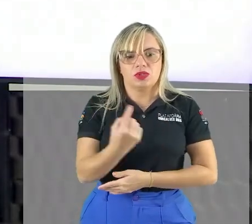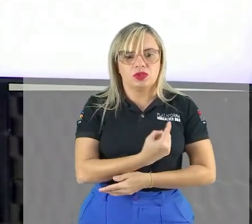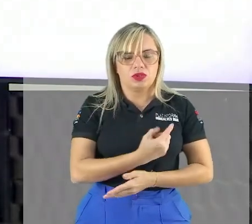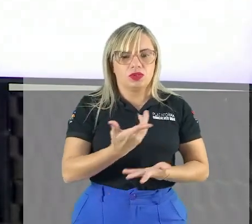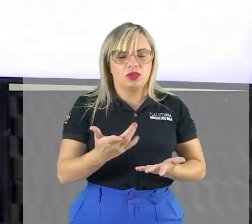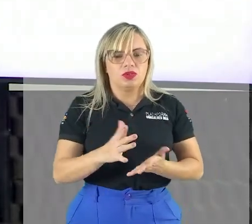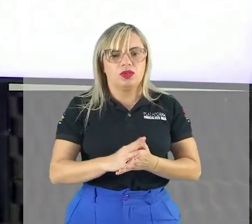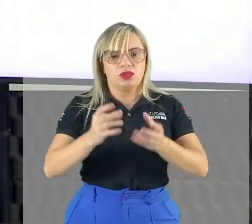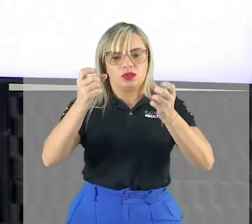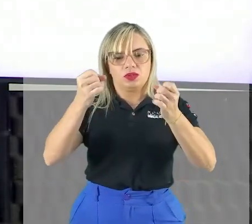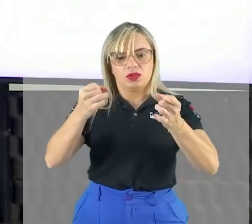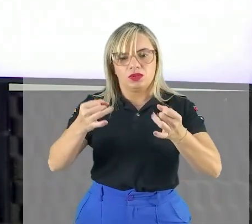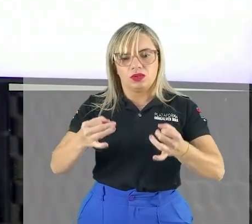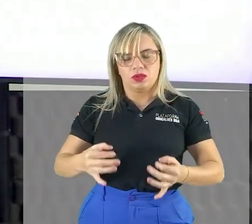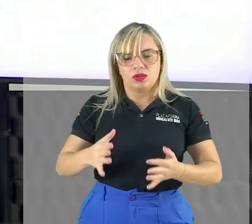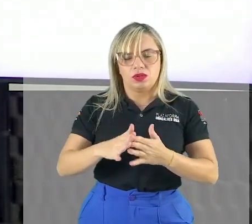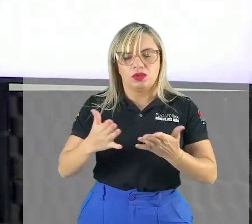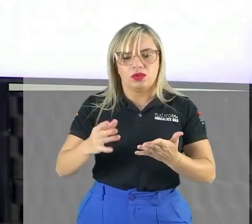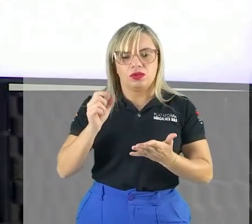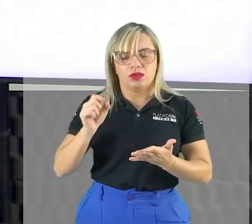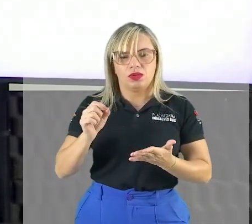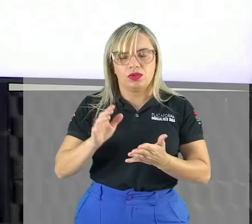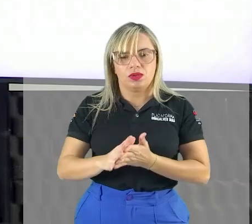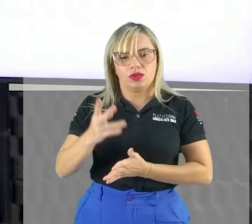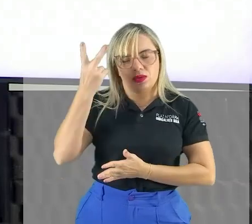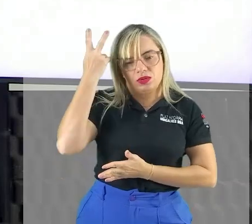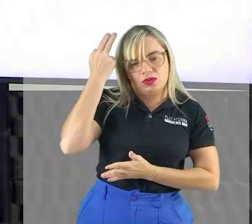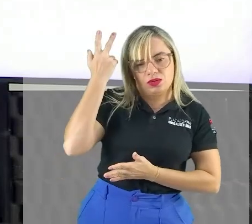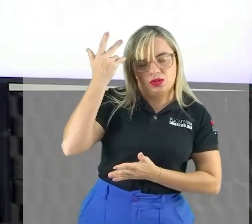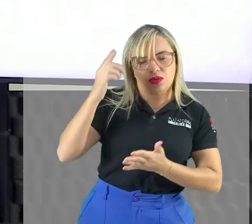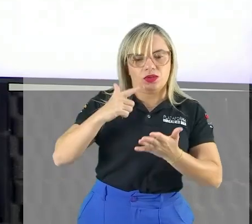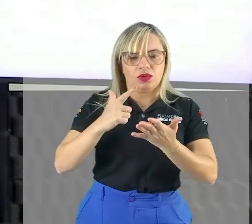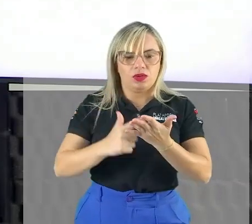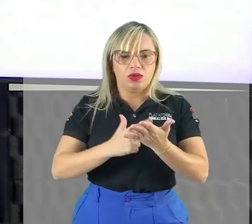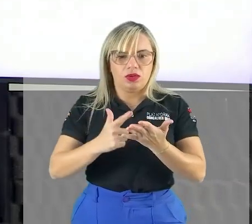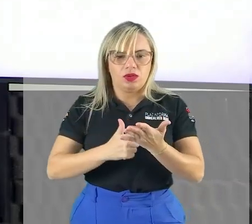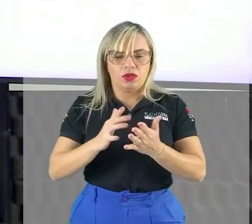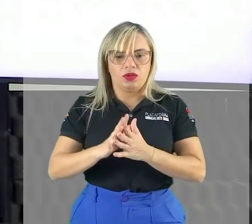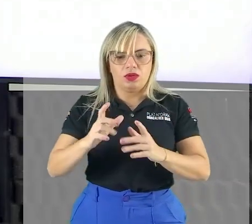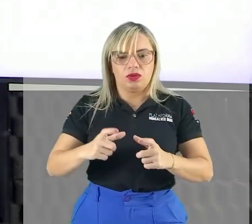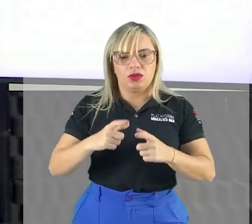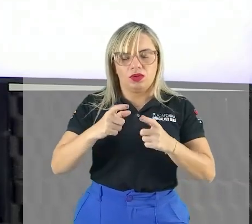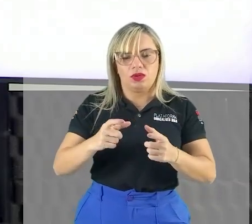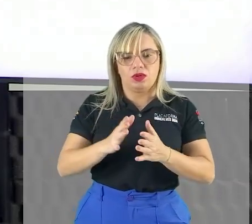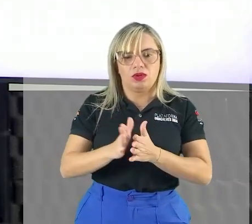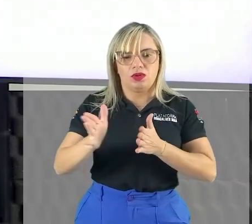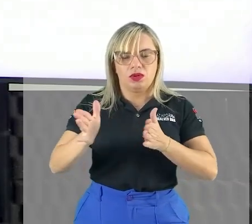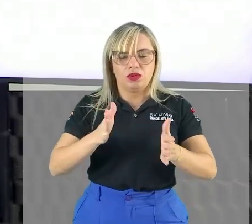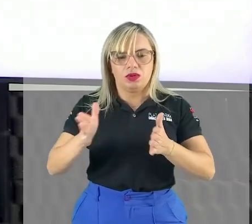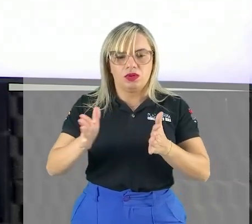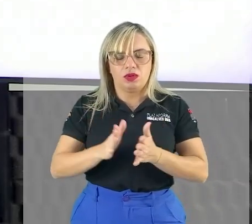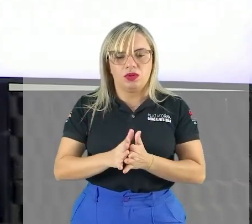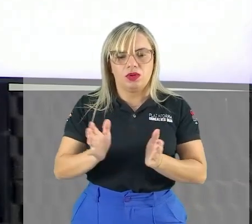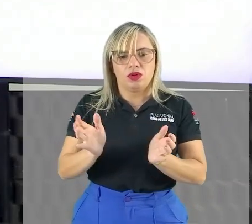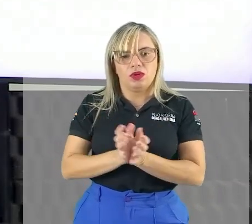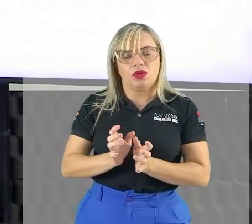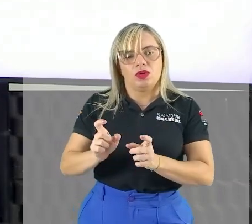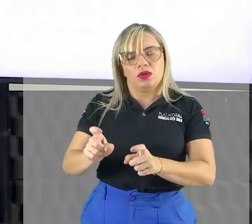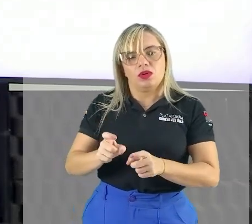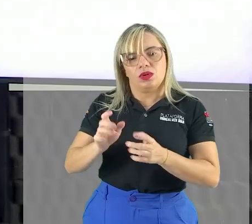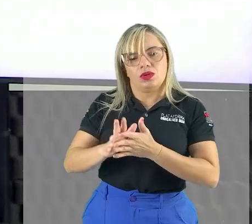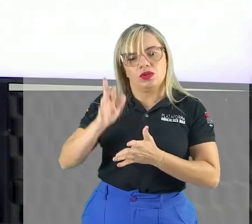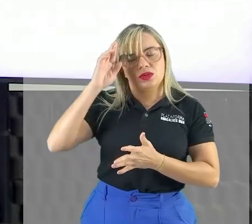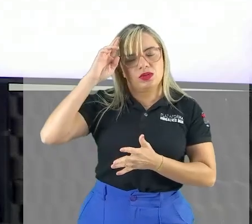falando, que normalmente nos livros você vai encontrar que é o período do feudalismo. E